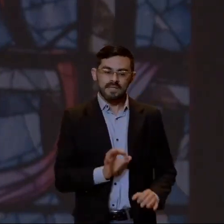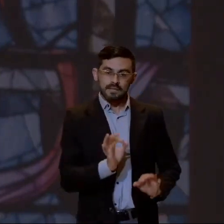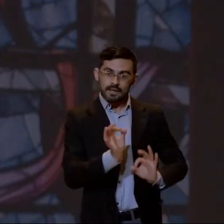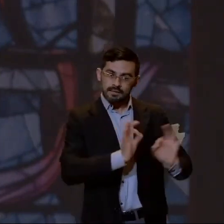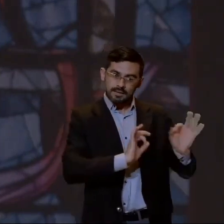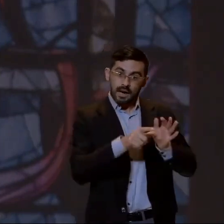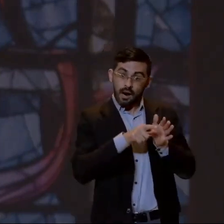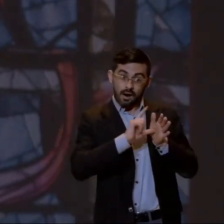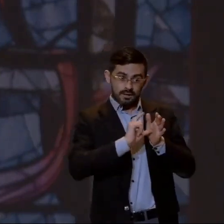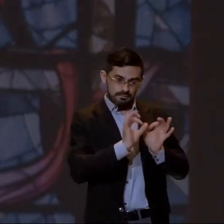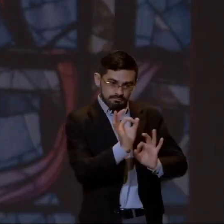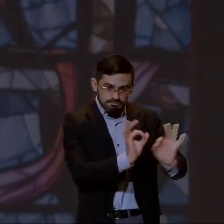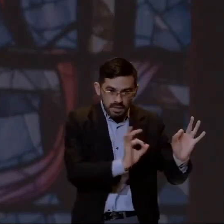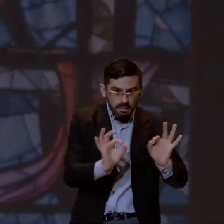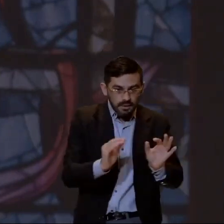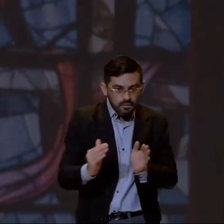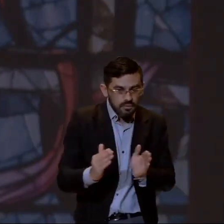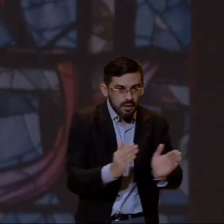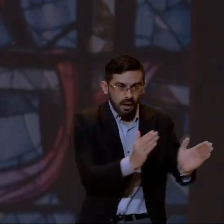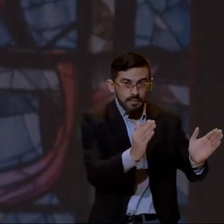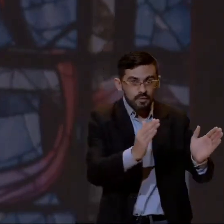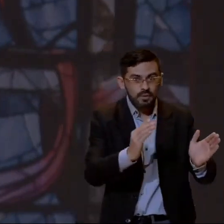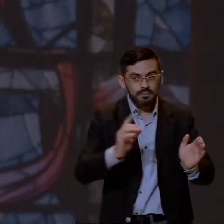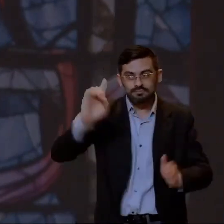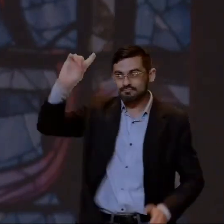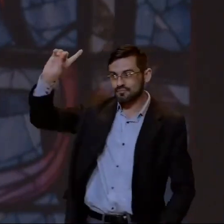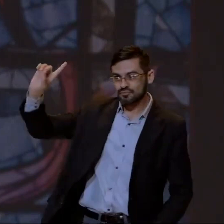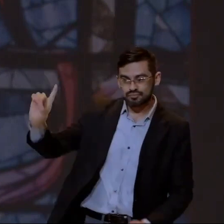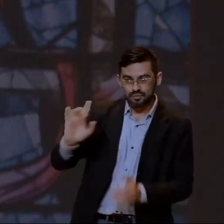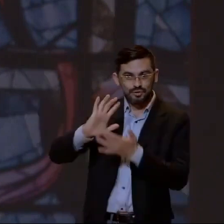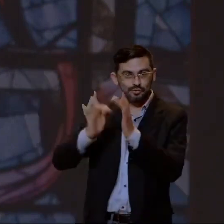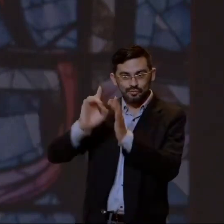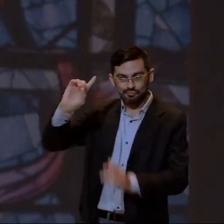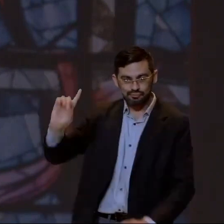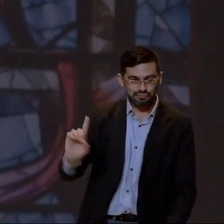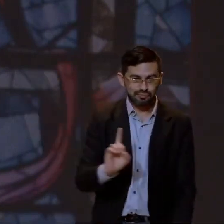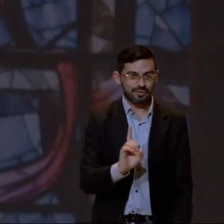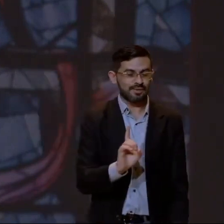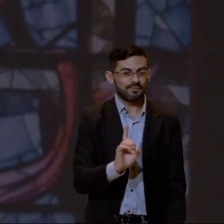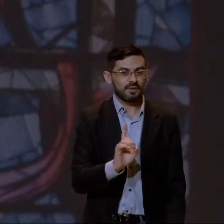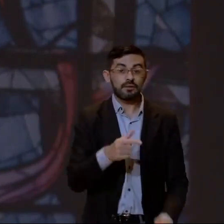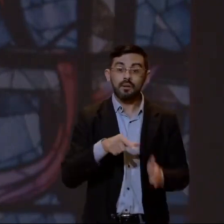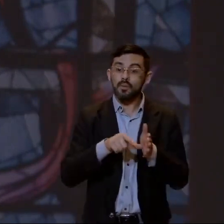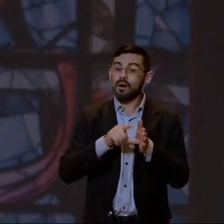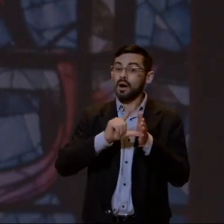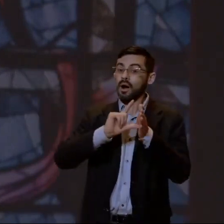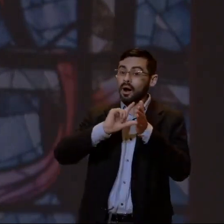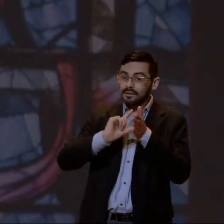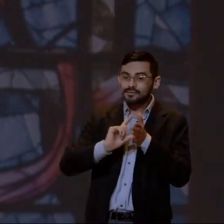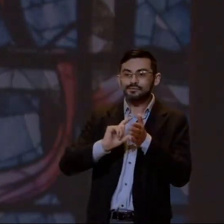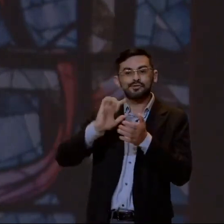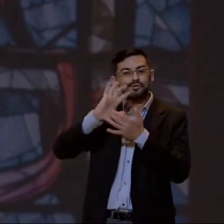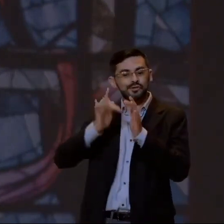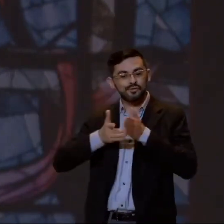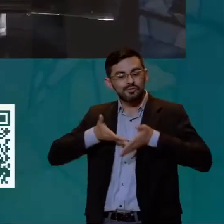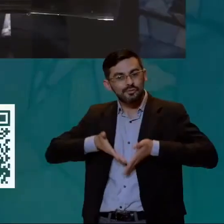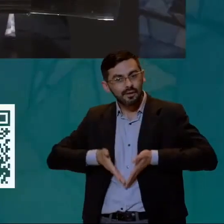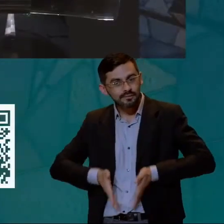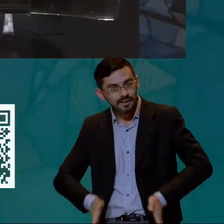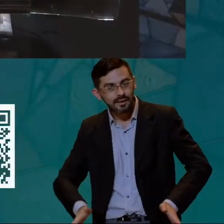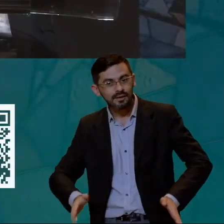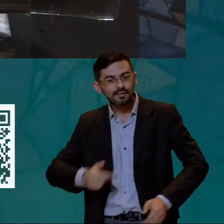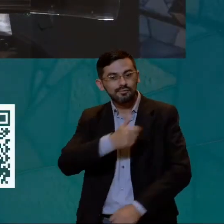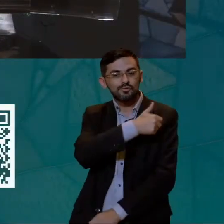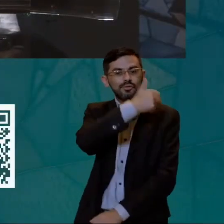o caminho para o Senhor. E meses antes do nascimento de Jesus, no